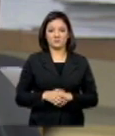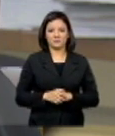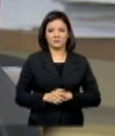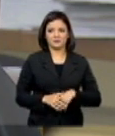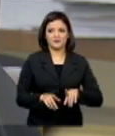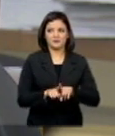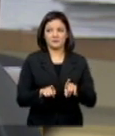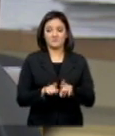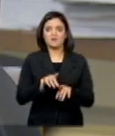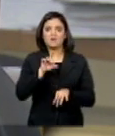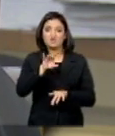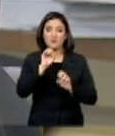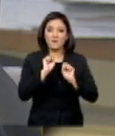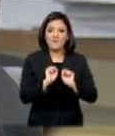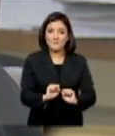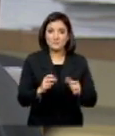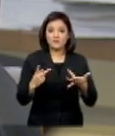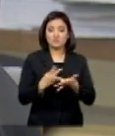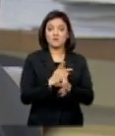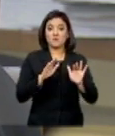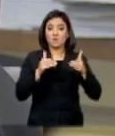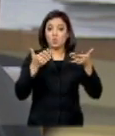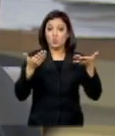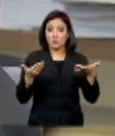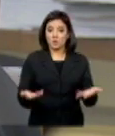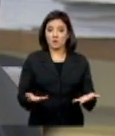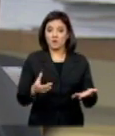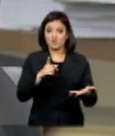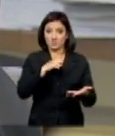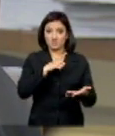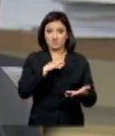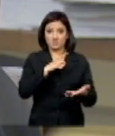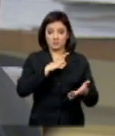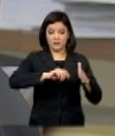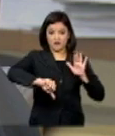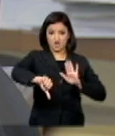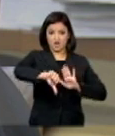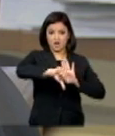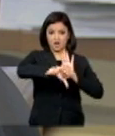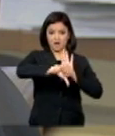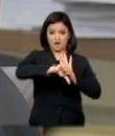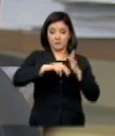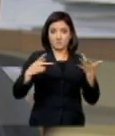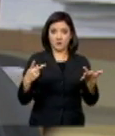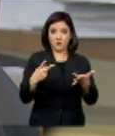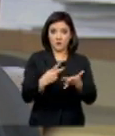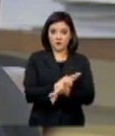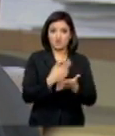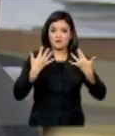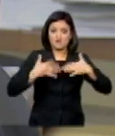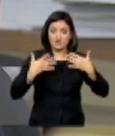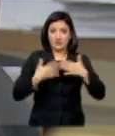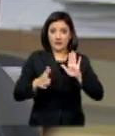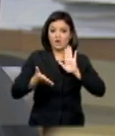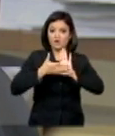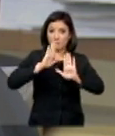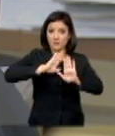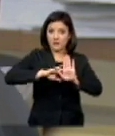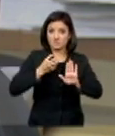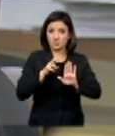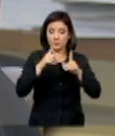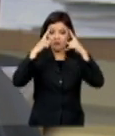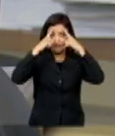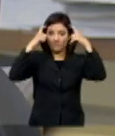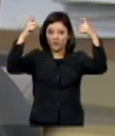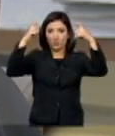poderá ser aplicada quando tratar-se de ato infracional cometido mediante grave ameaça ou violência à